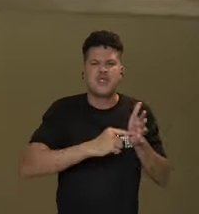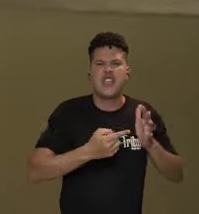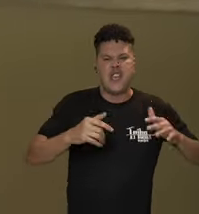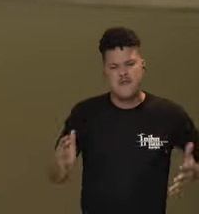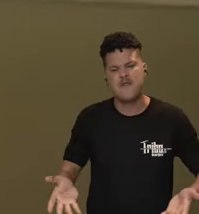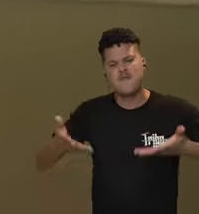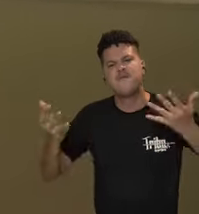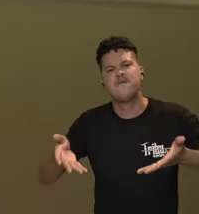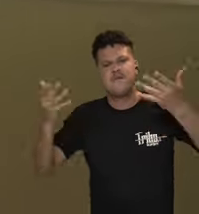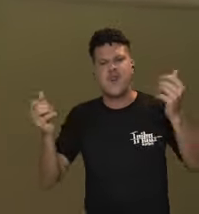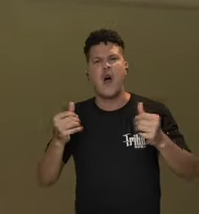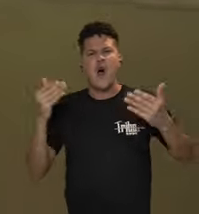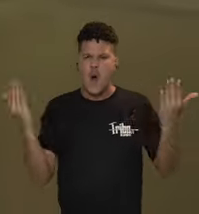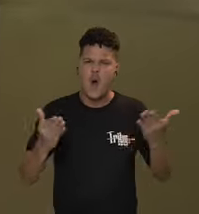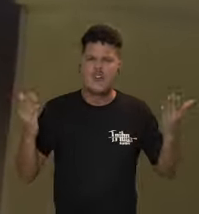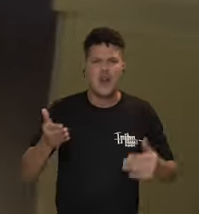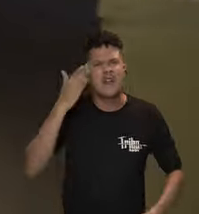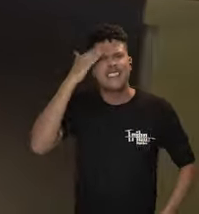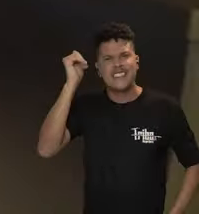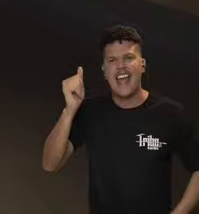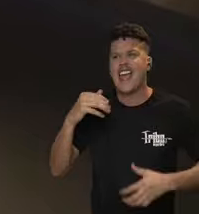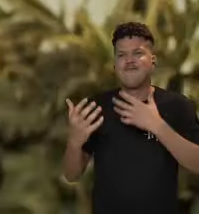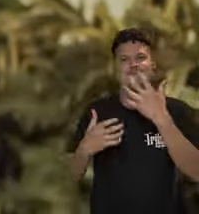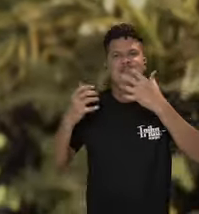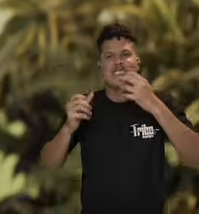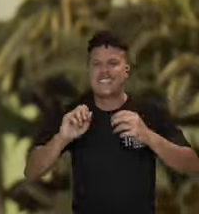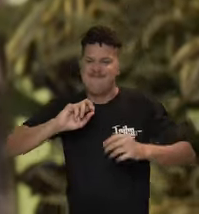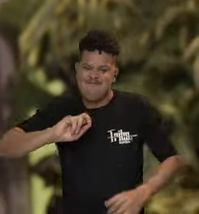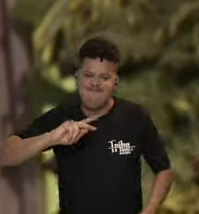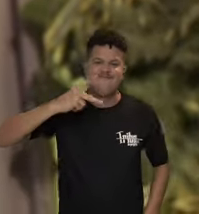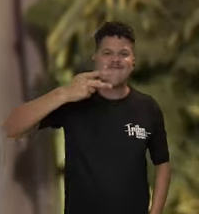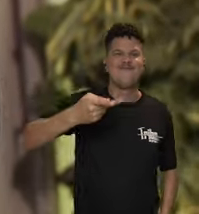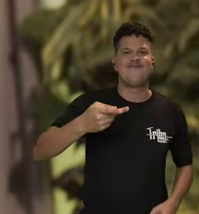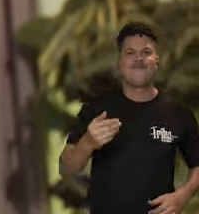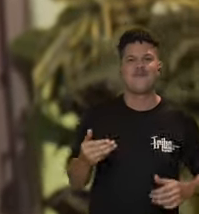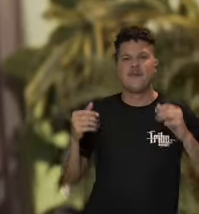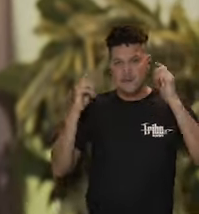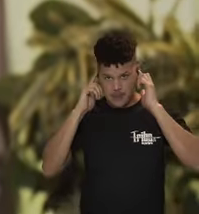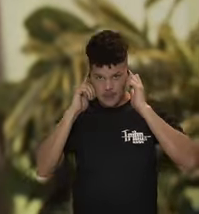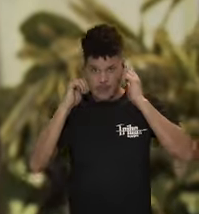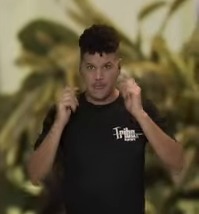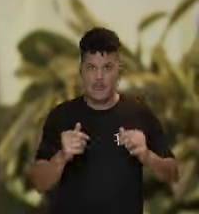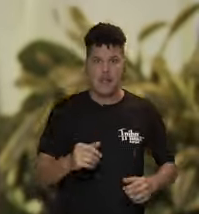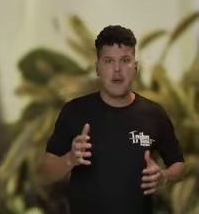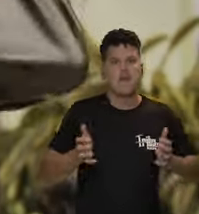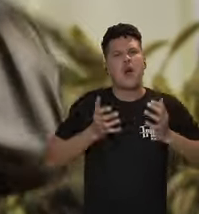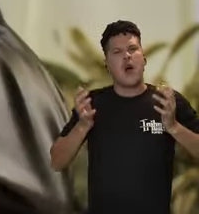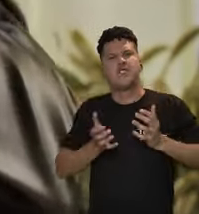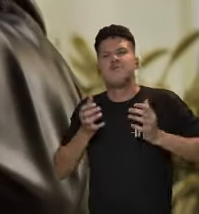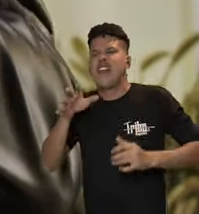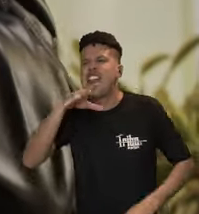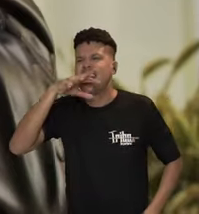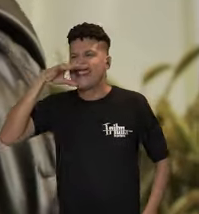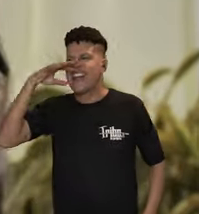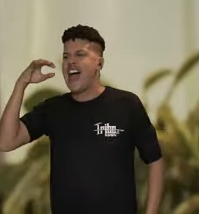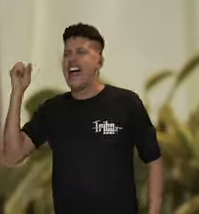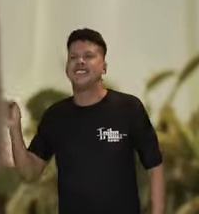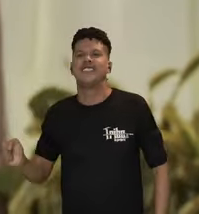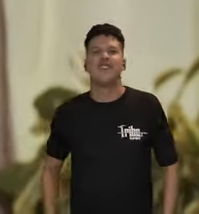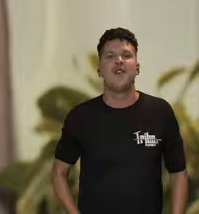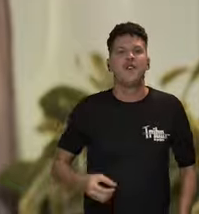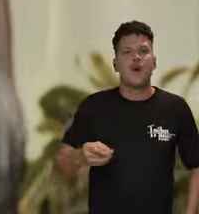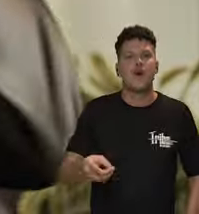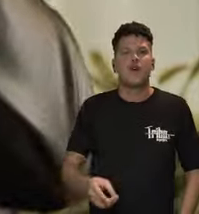o som virou. Quem diria logo nós de rua, é de vulcão. Cheiro de pro prosperidade andando de navio do